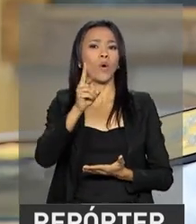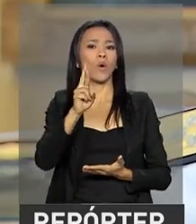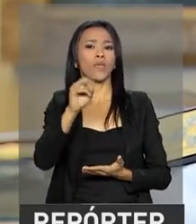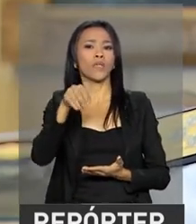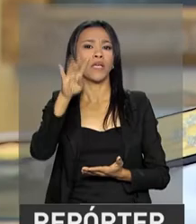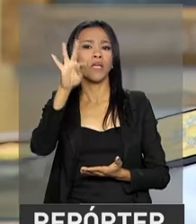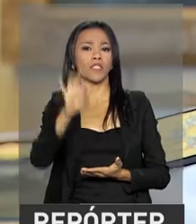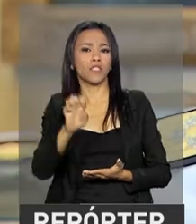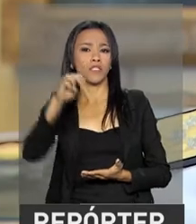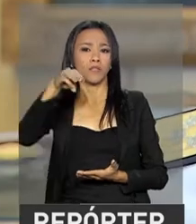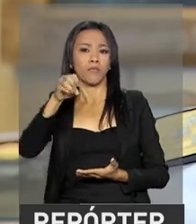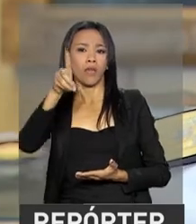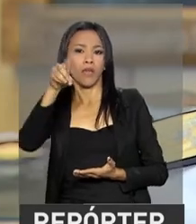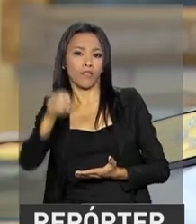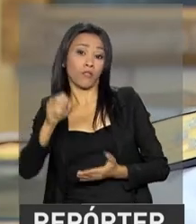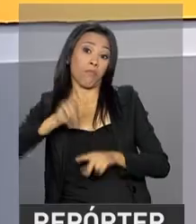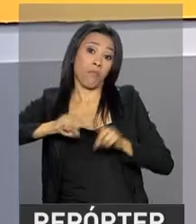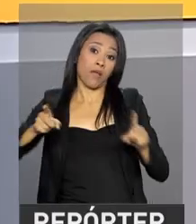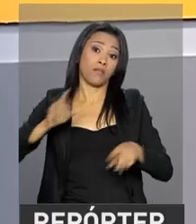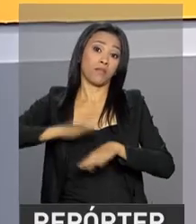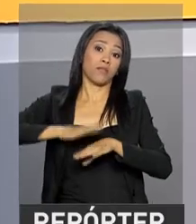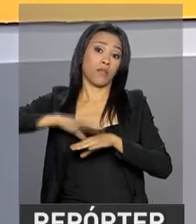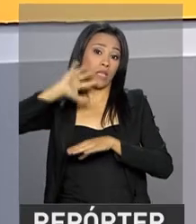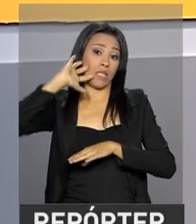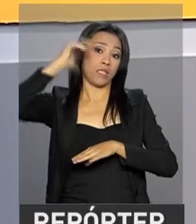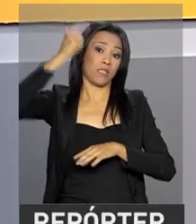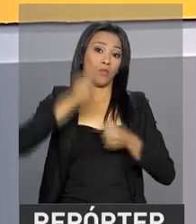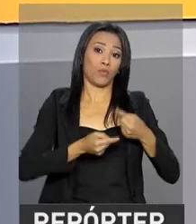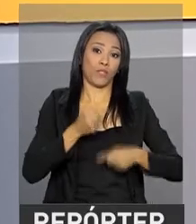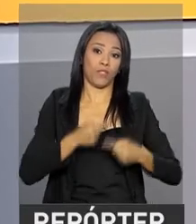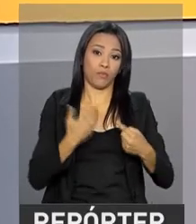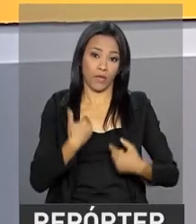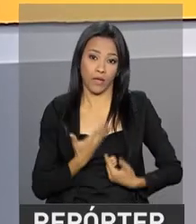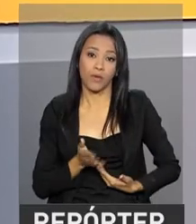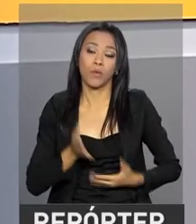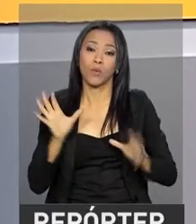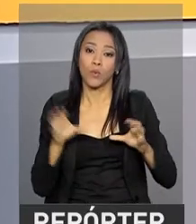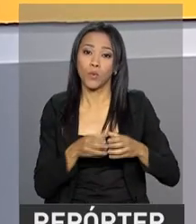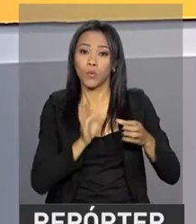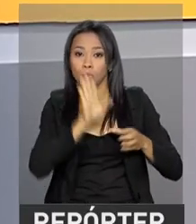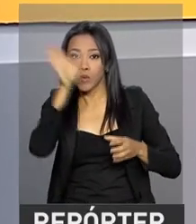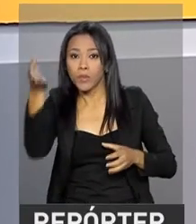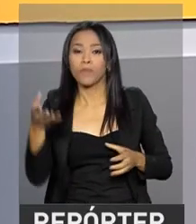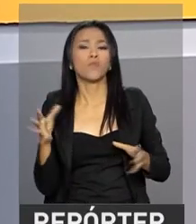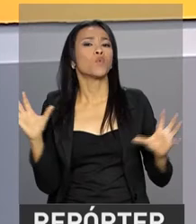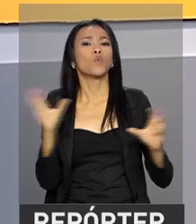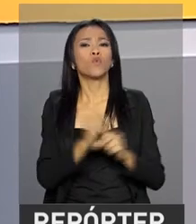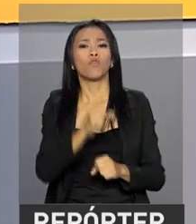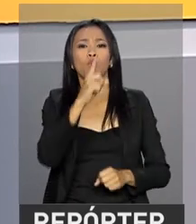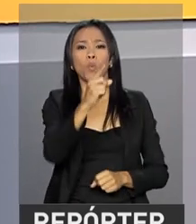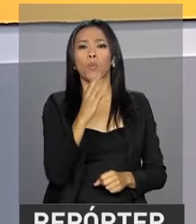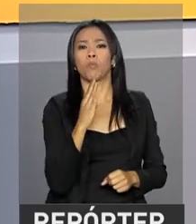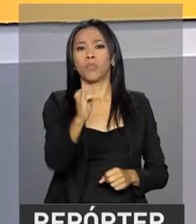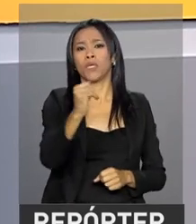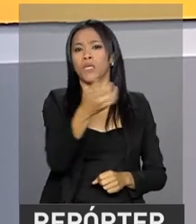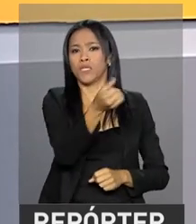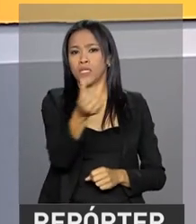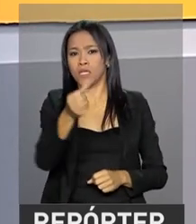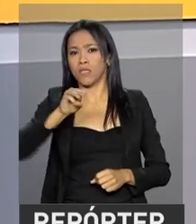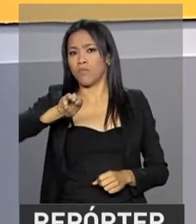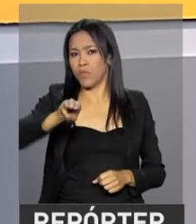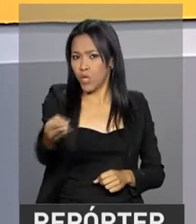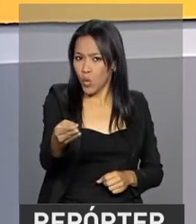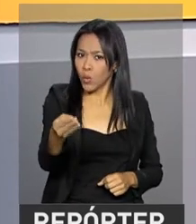depende de uma decisão política a operação custou cerca de 1 bilhão e 600 milhões de reais em